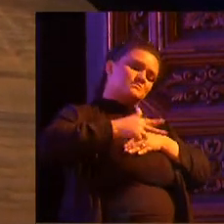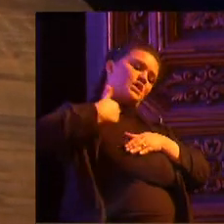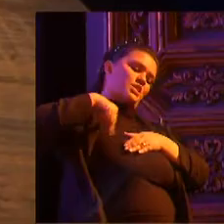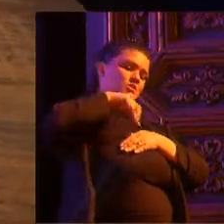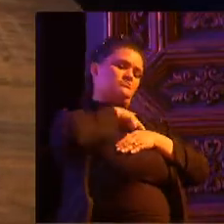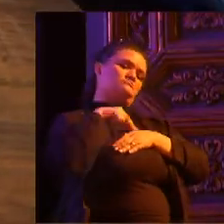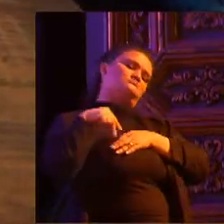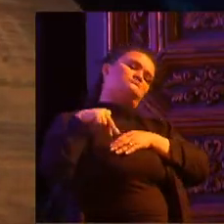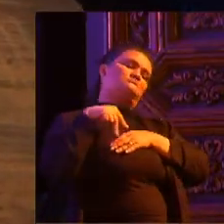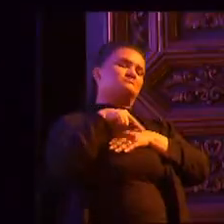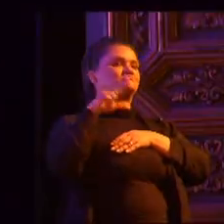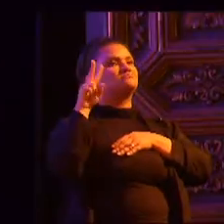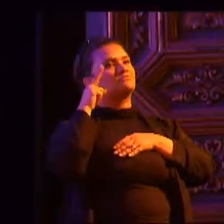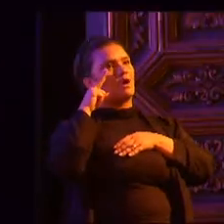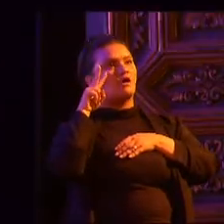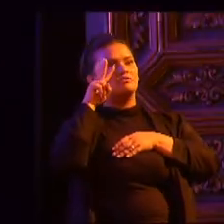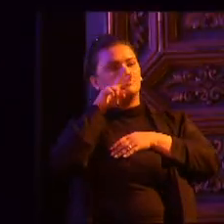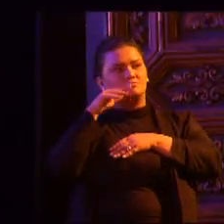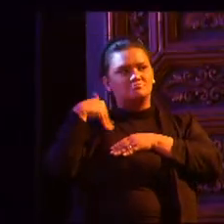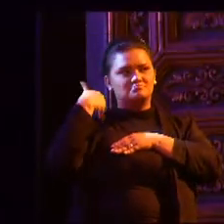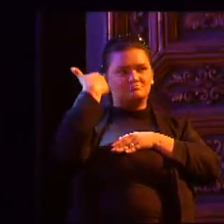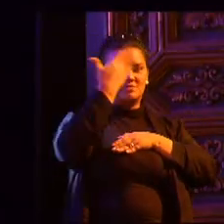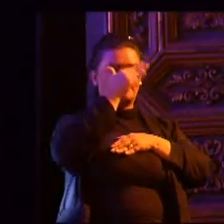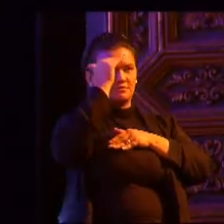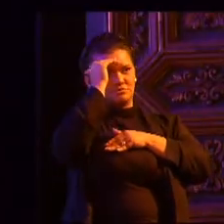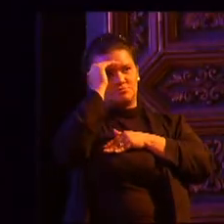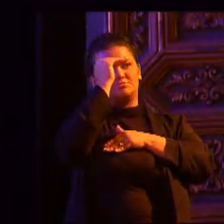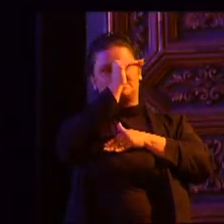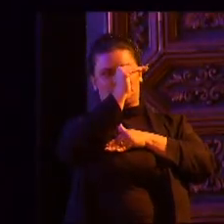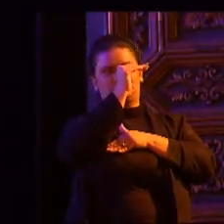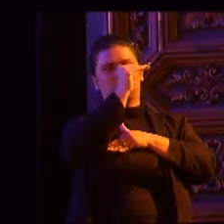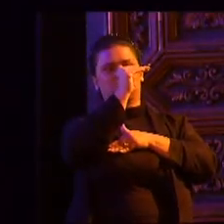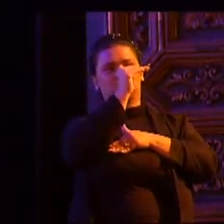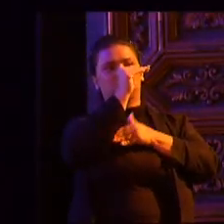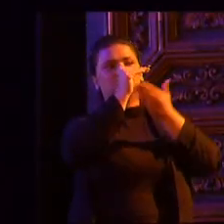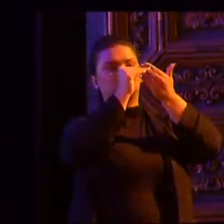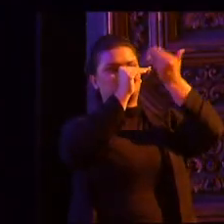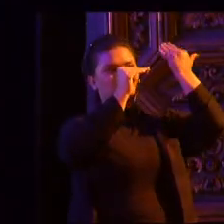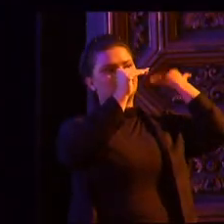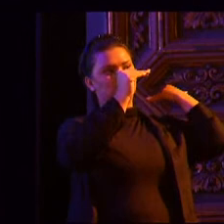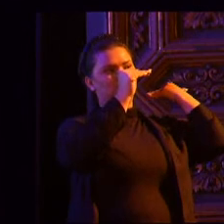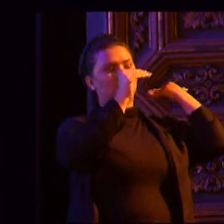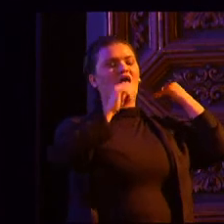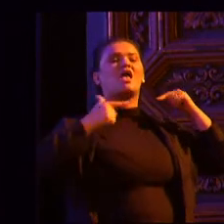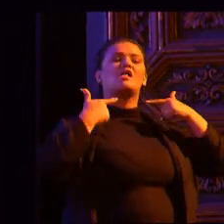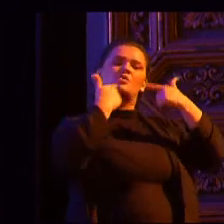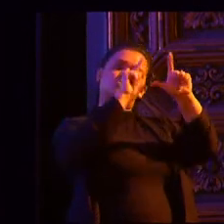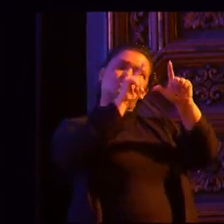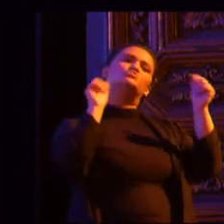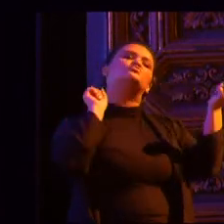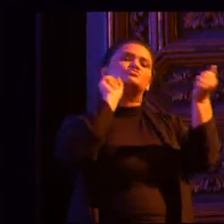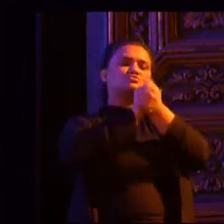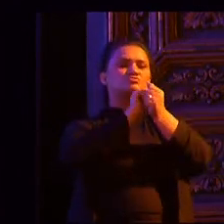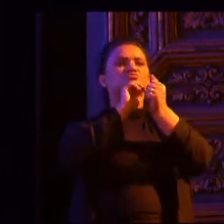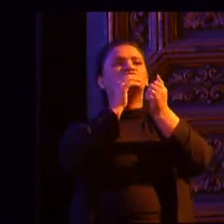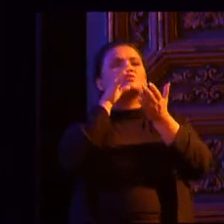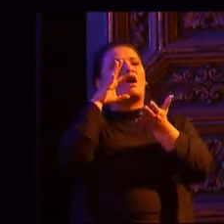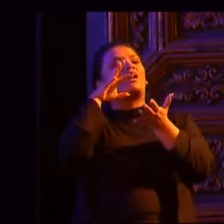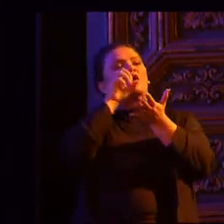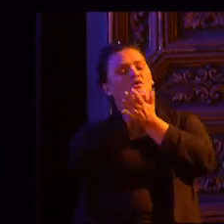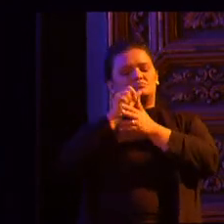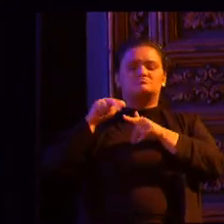caminhada, olhamos para frente, respeitando quem veio antes, resistindo, lutando junto, reconhecendo e